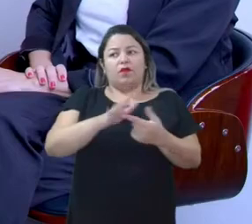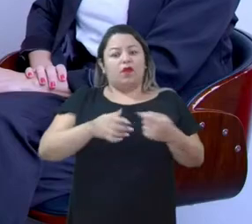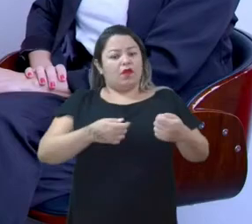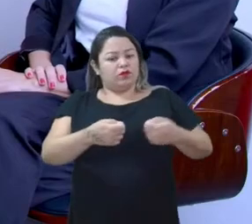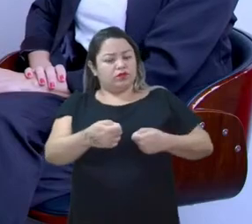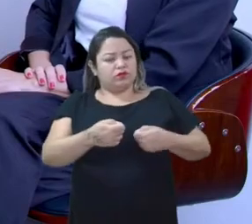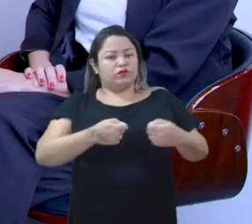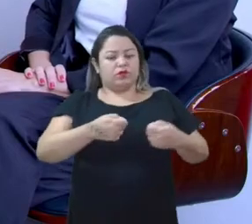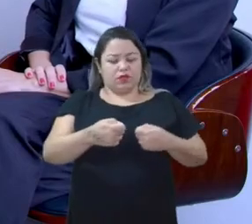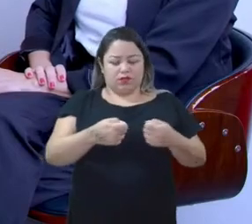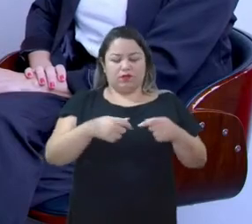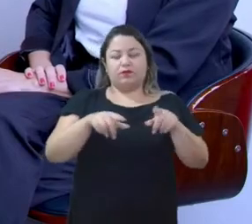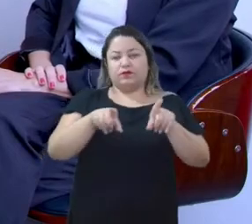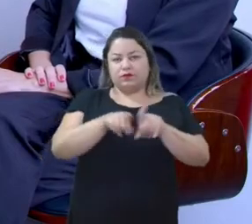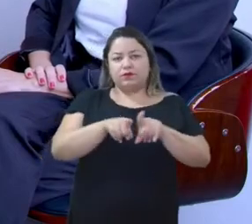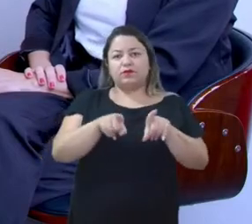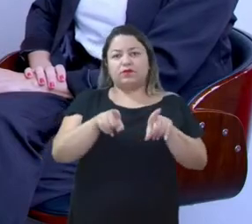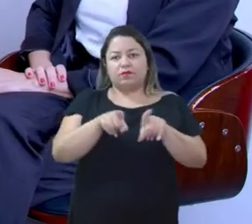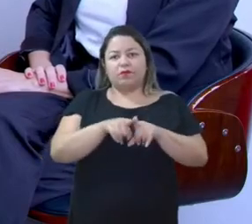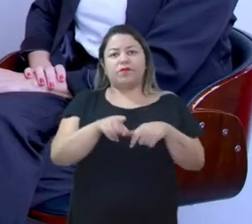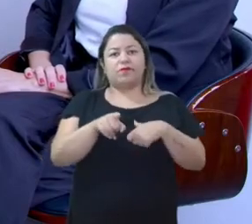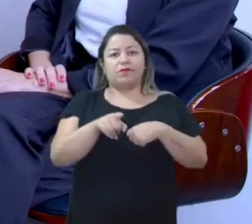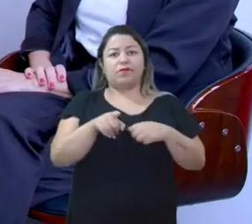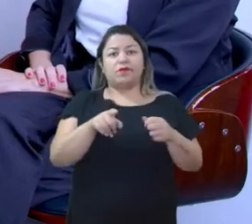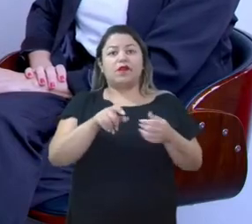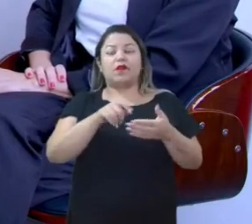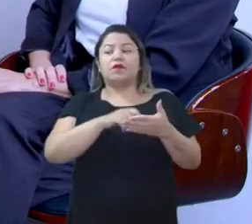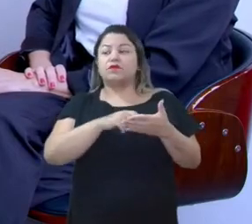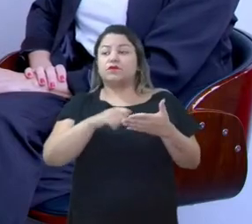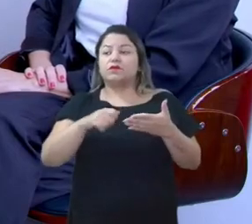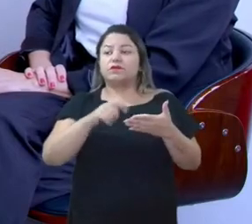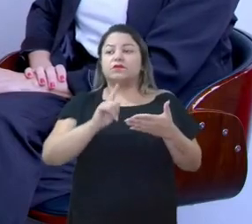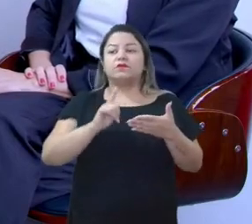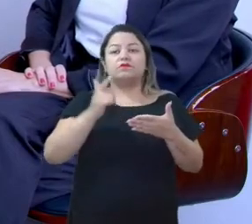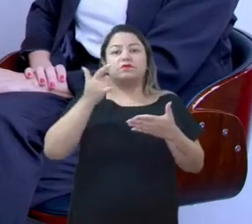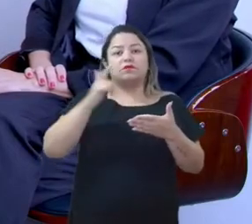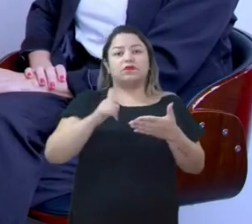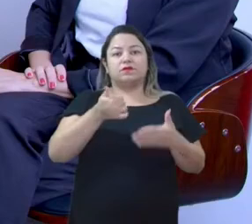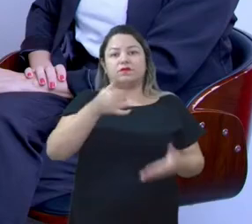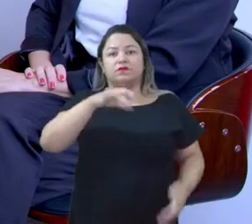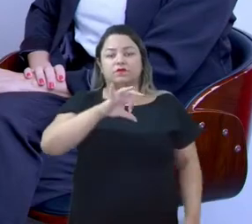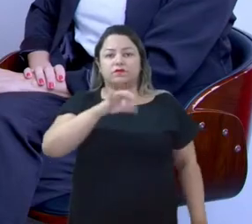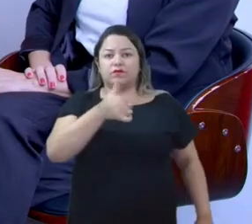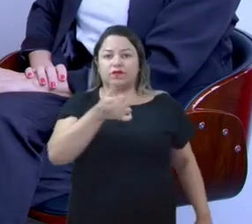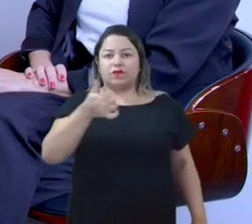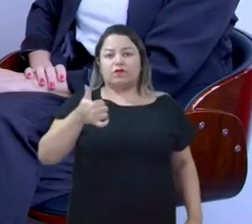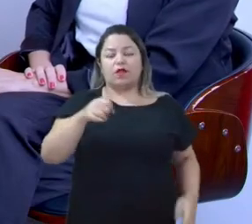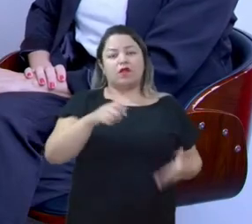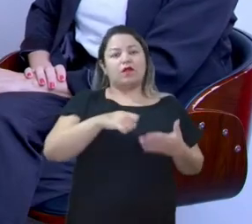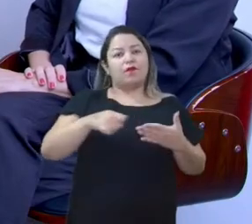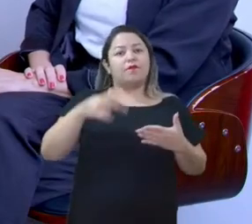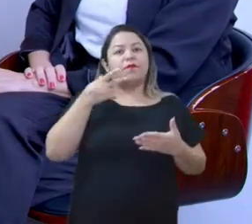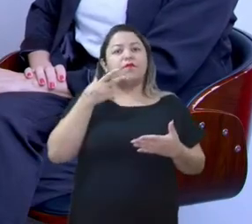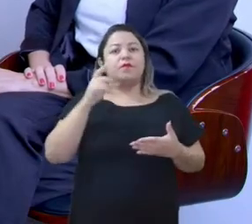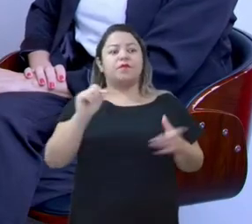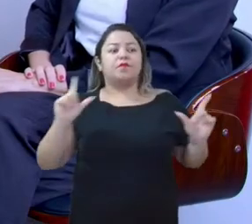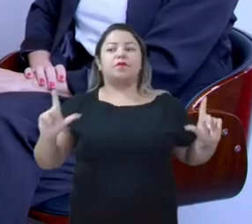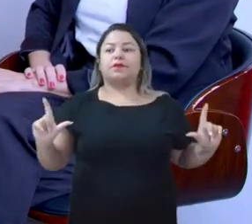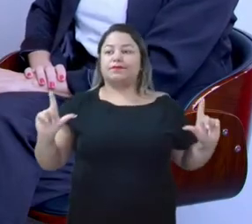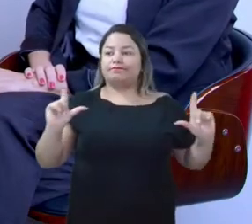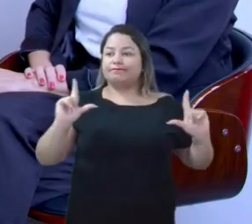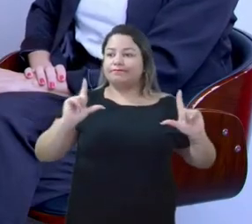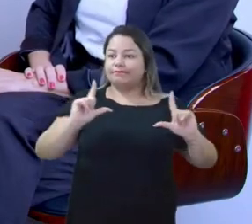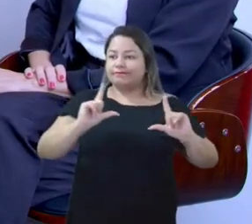articulei, né, as assinaturas. Nós conseguimos 191 assinaturas para a